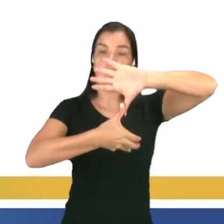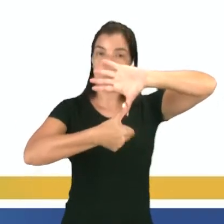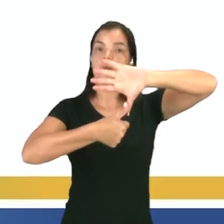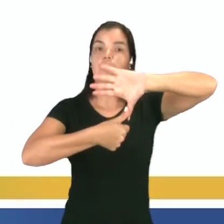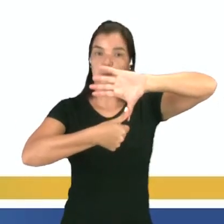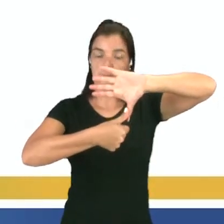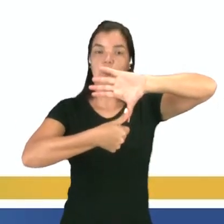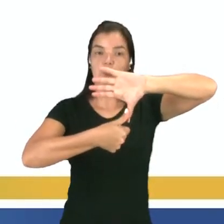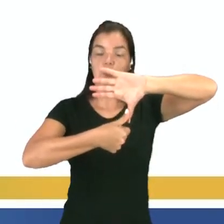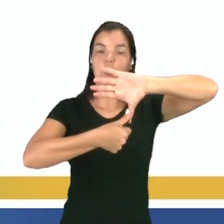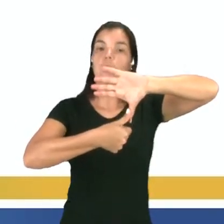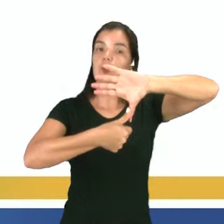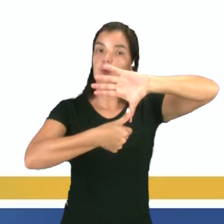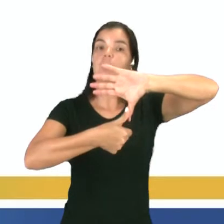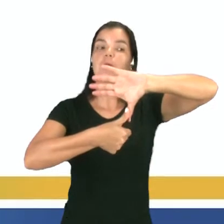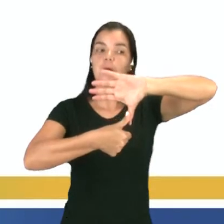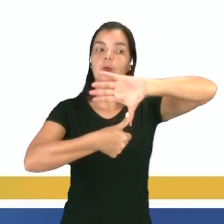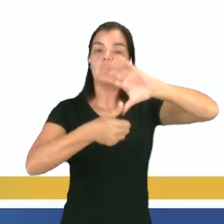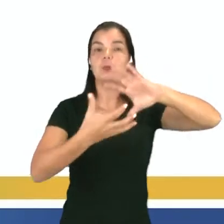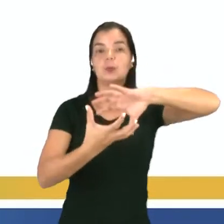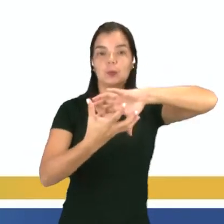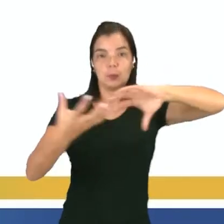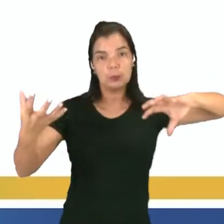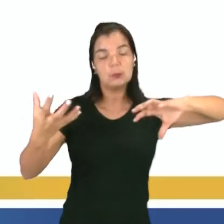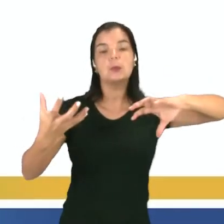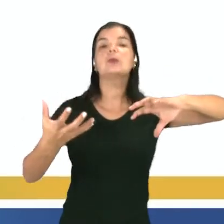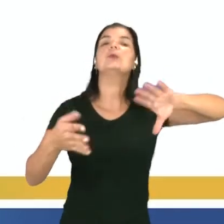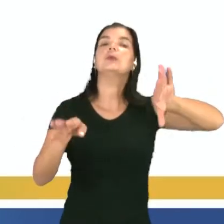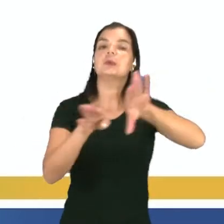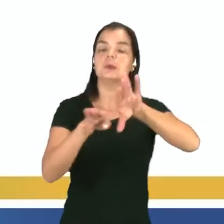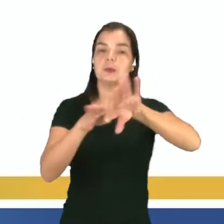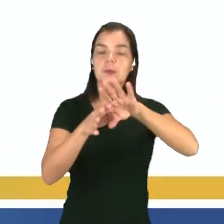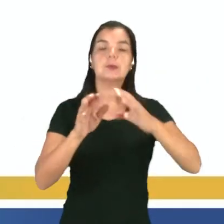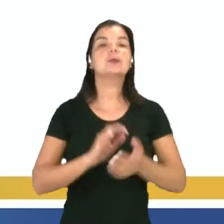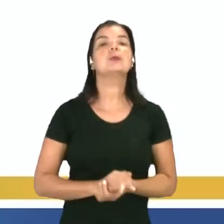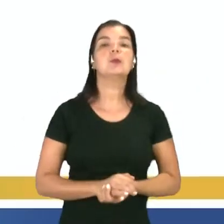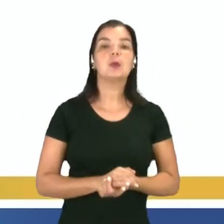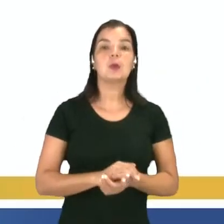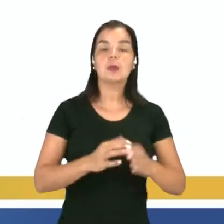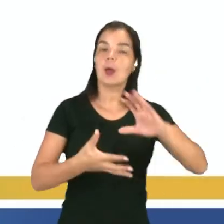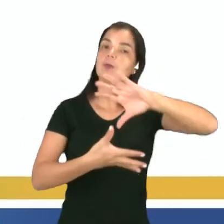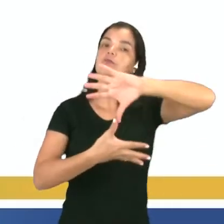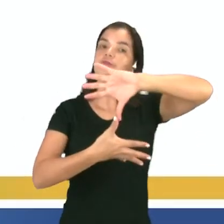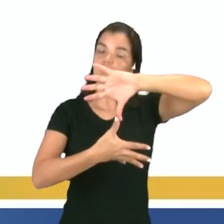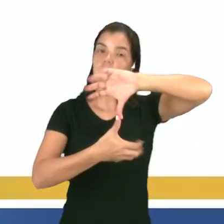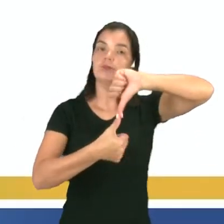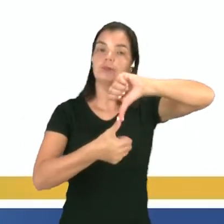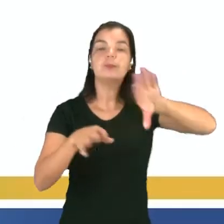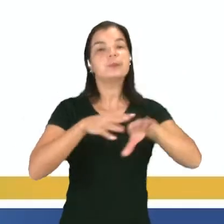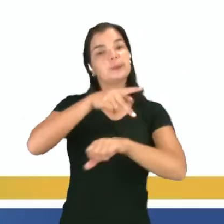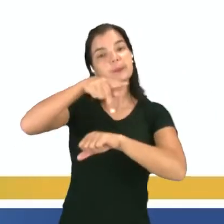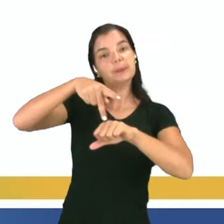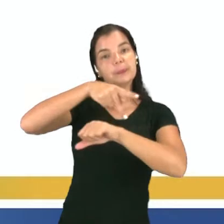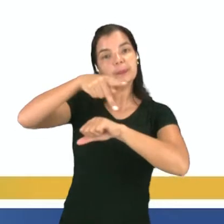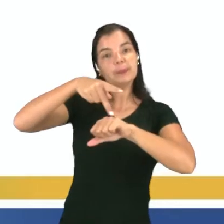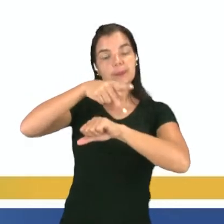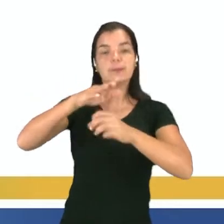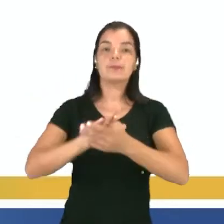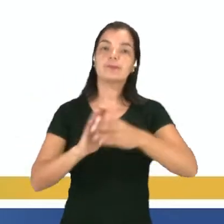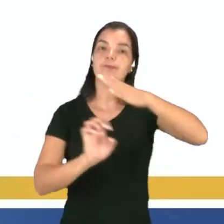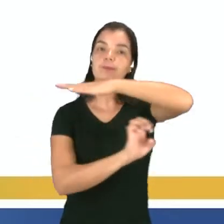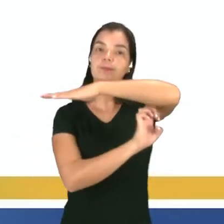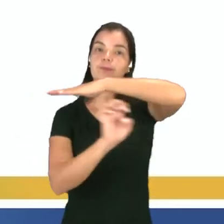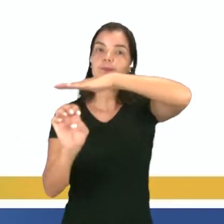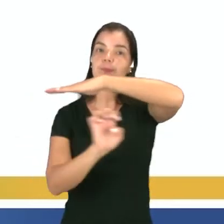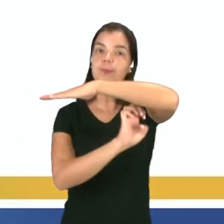hemisfério, como ao norte também temos países da América Latina. Me refiro aí à linha do